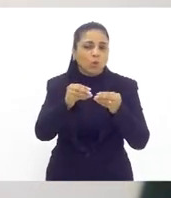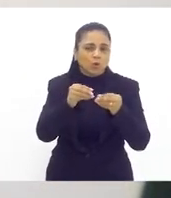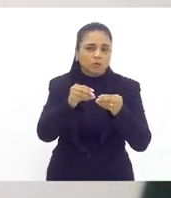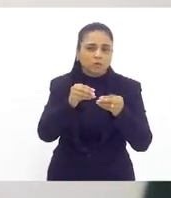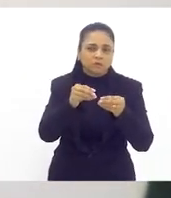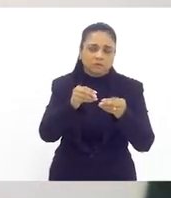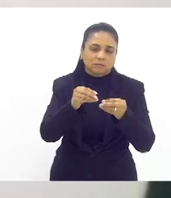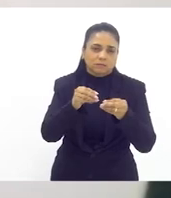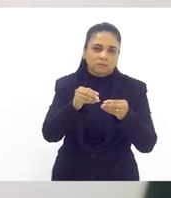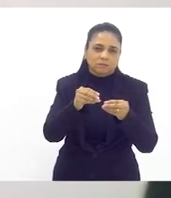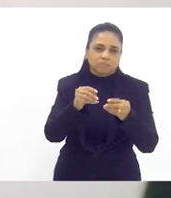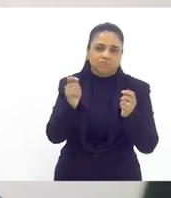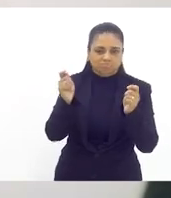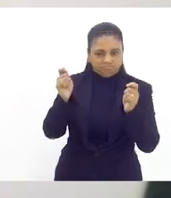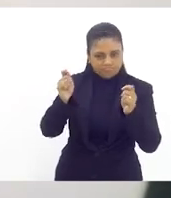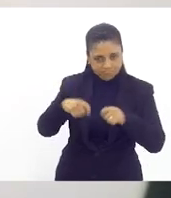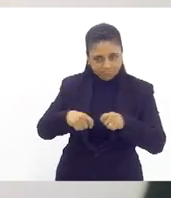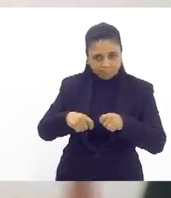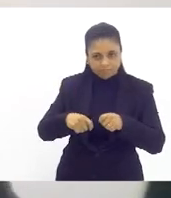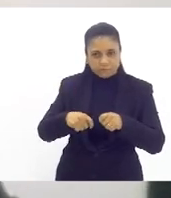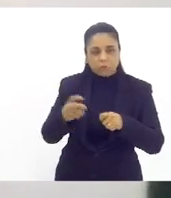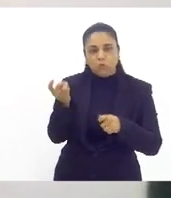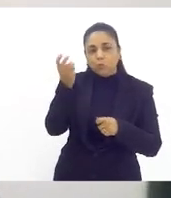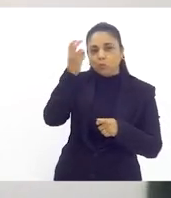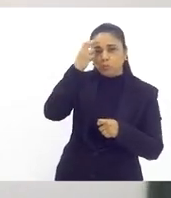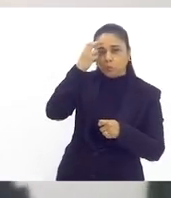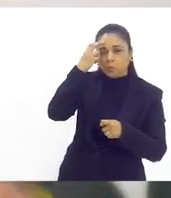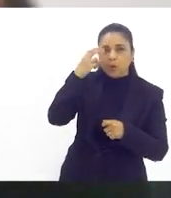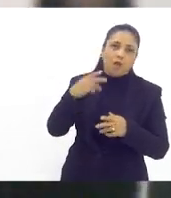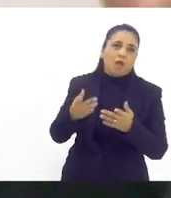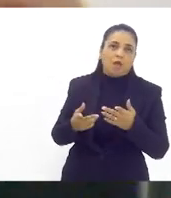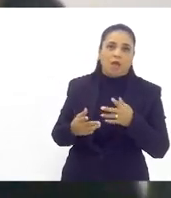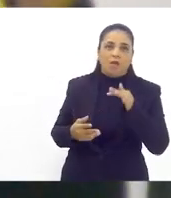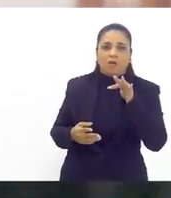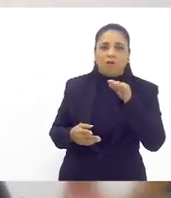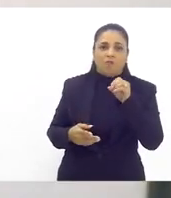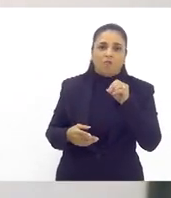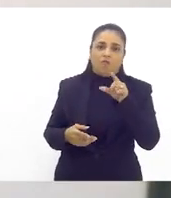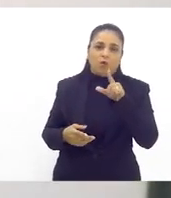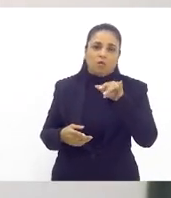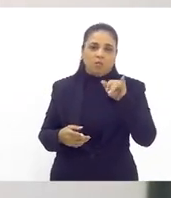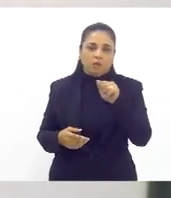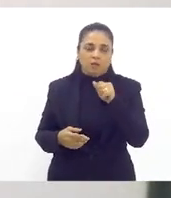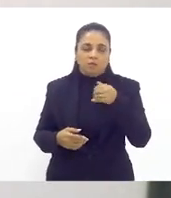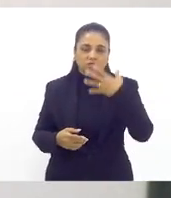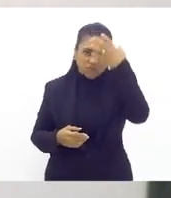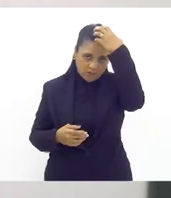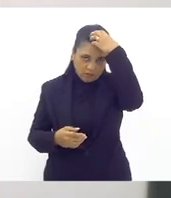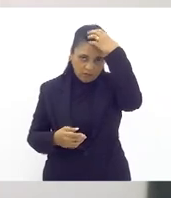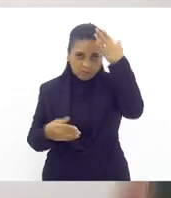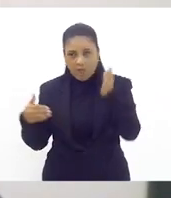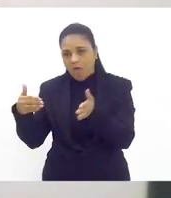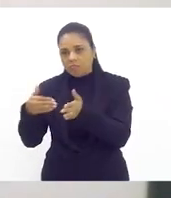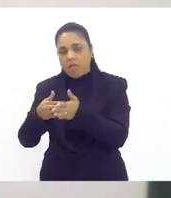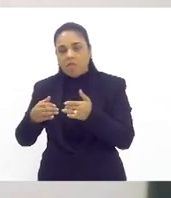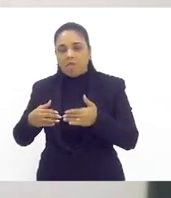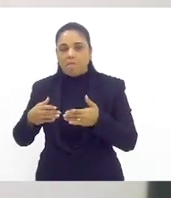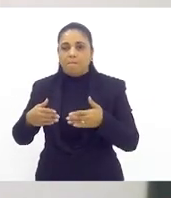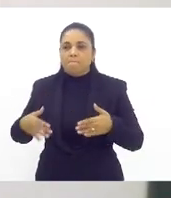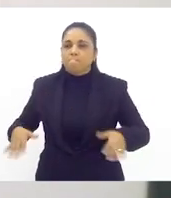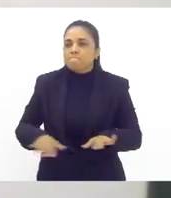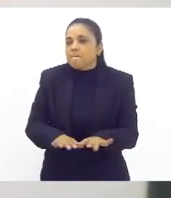culturas desde sei lá Folia de Reis a ballet sei lá desde cultura digital a cultura